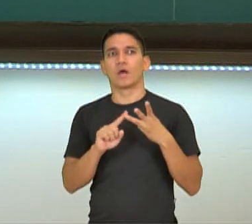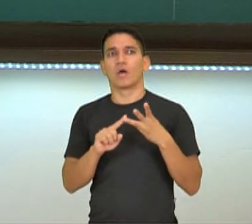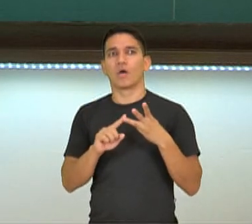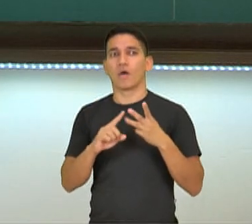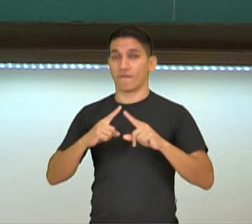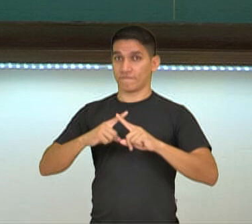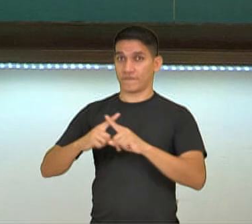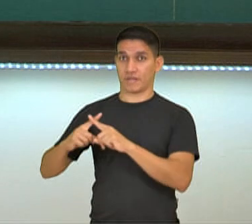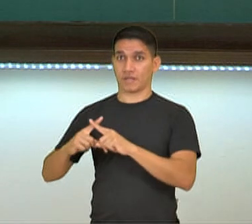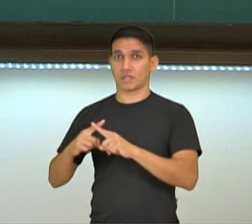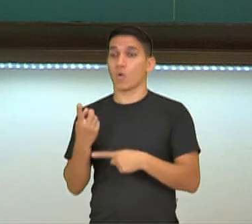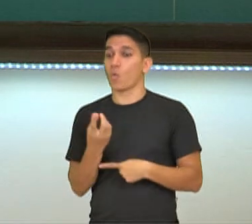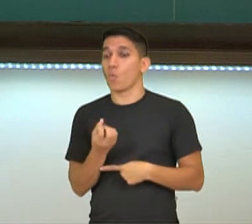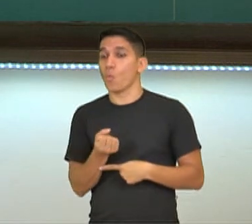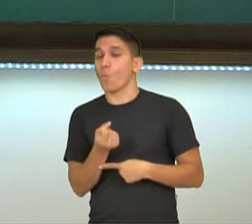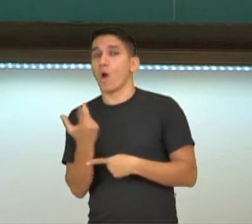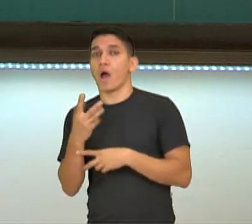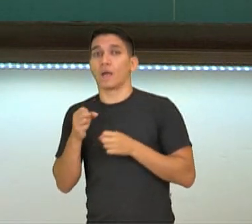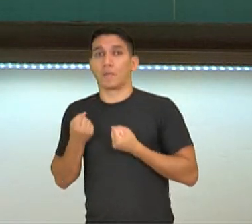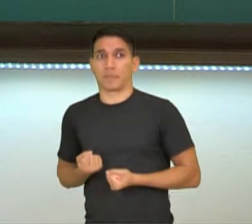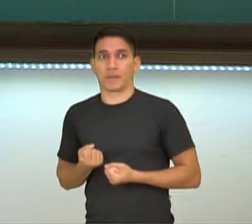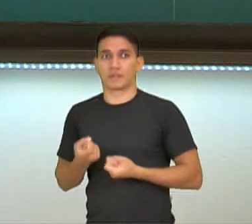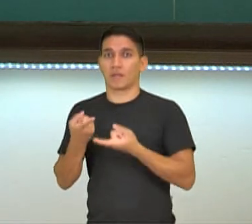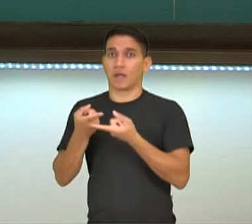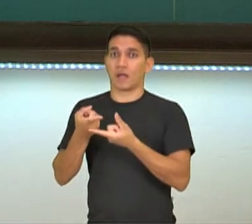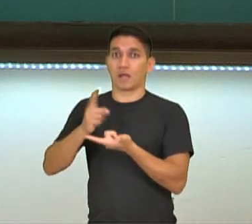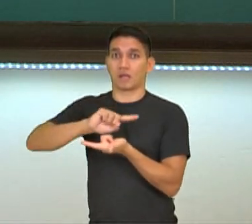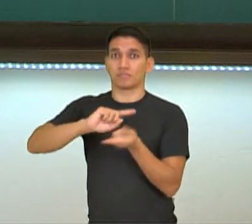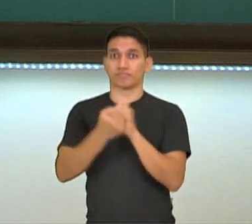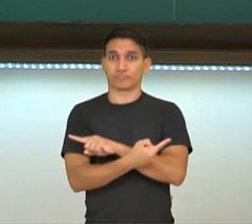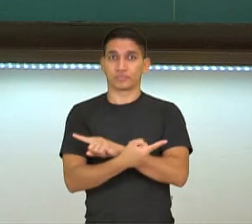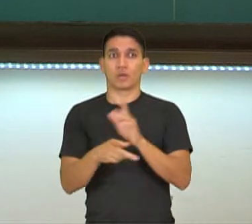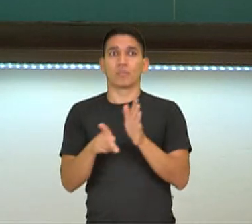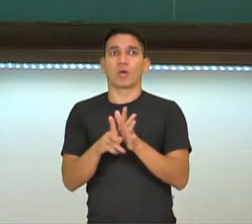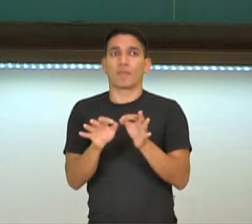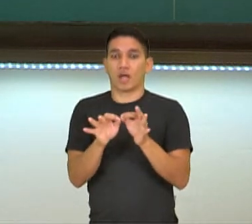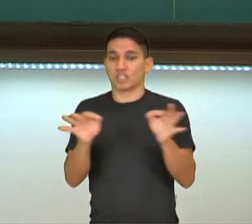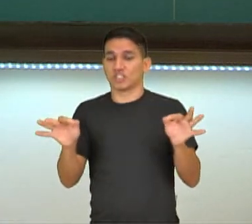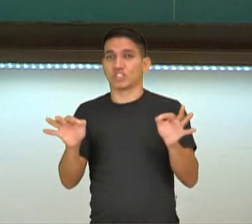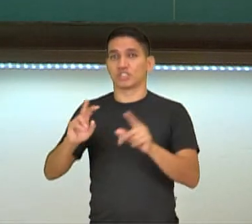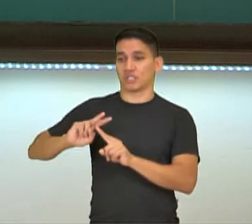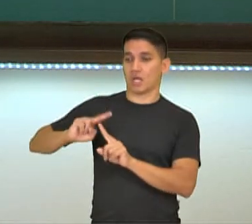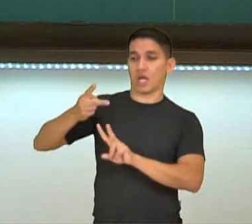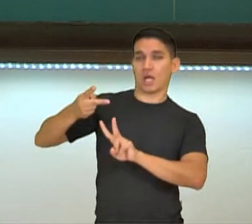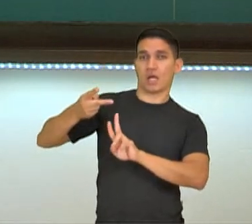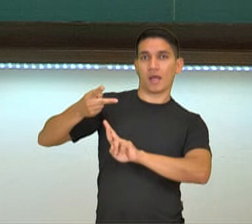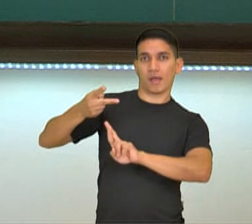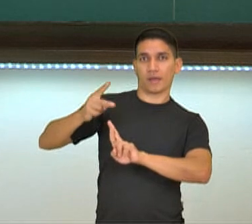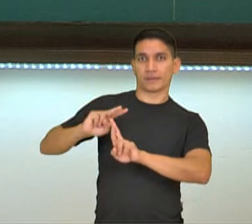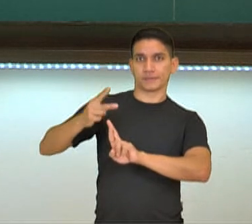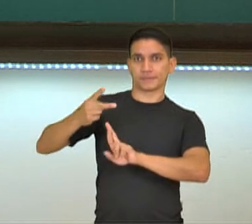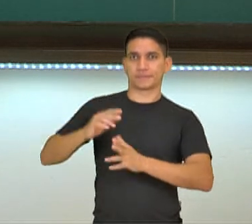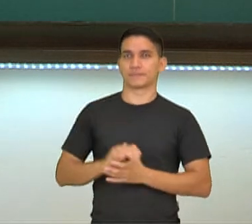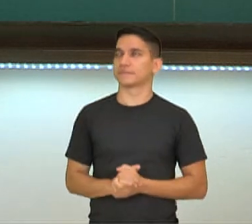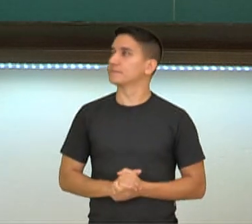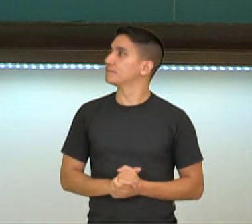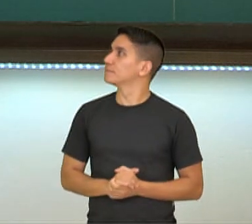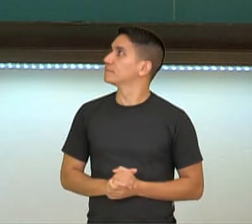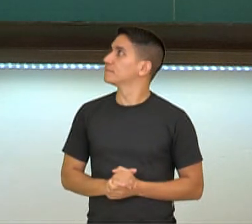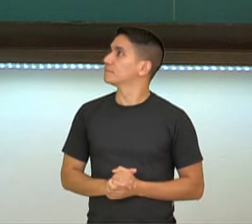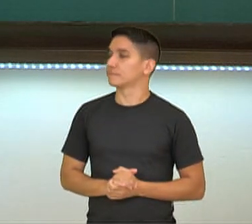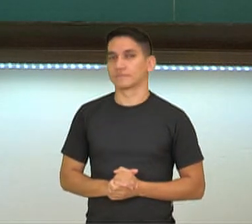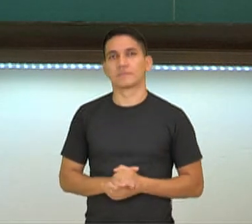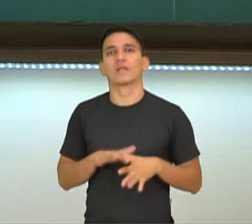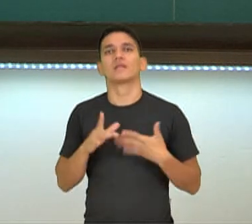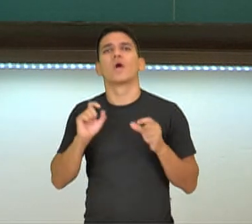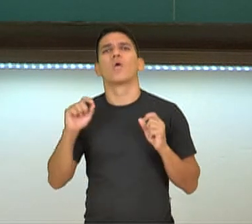cargas, e inversamente proporcional à distância entre elas ao quadrado, ok? Então o